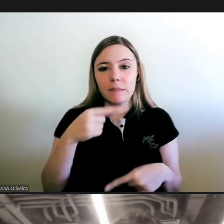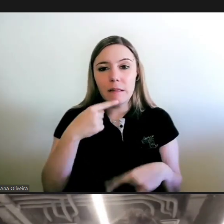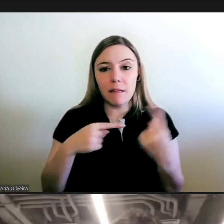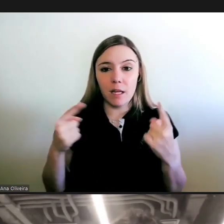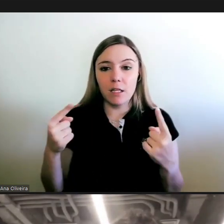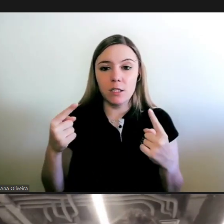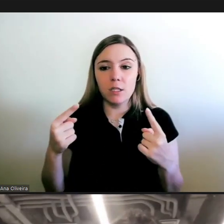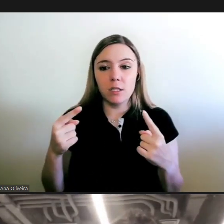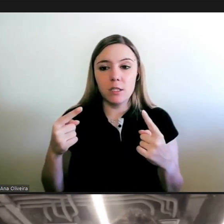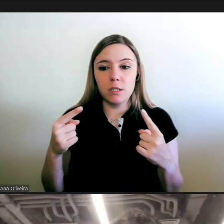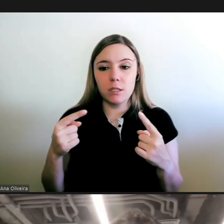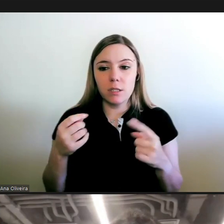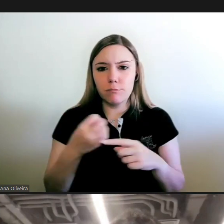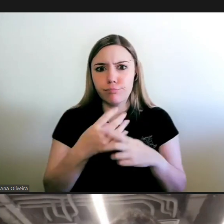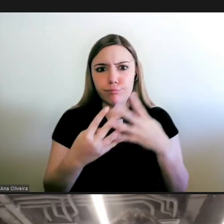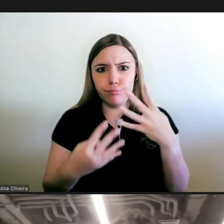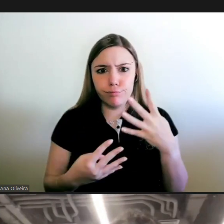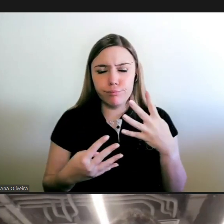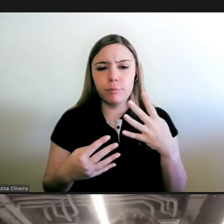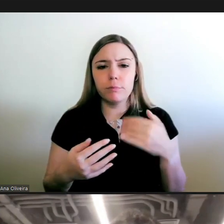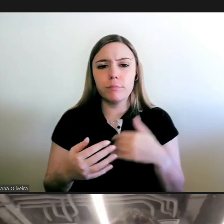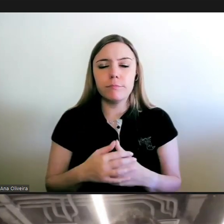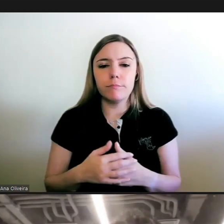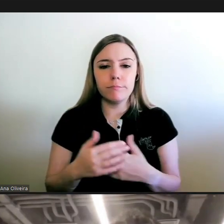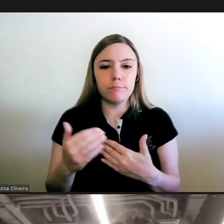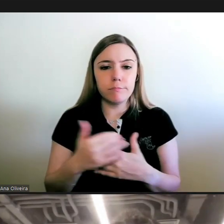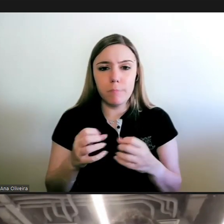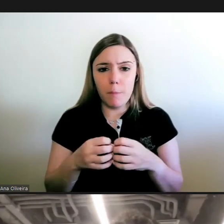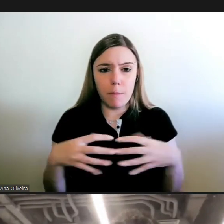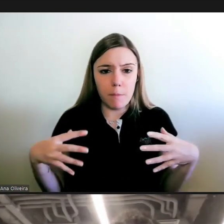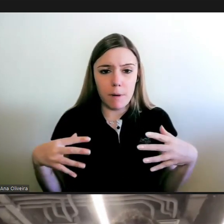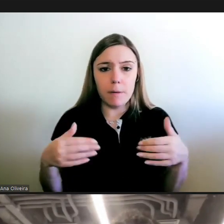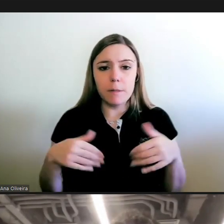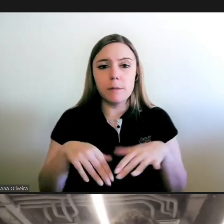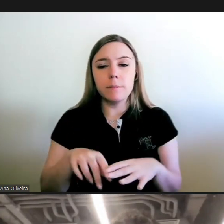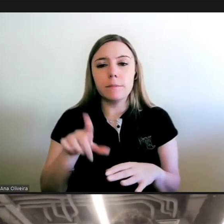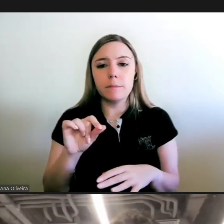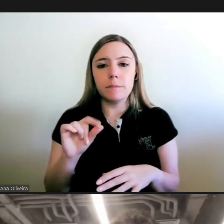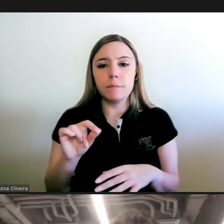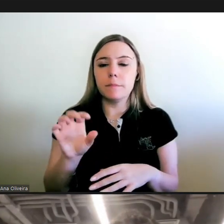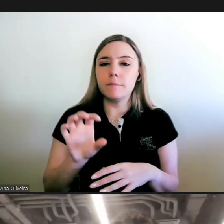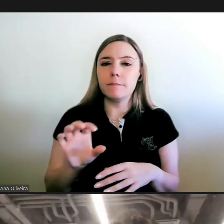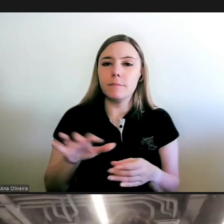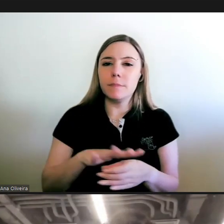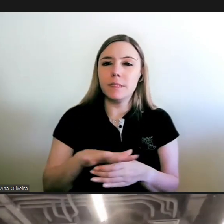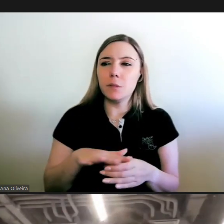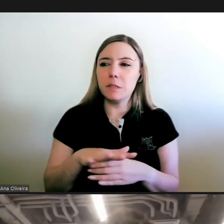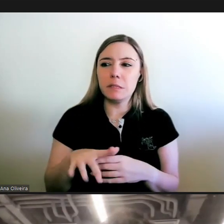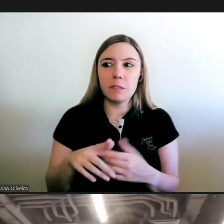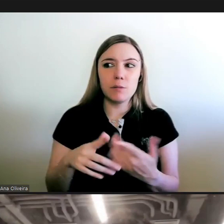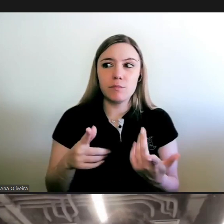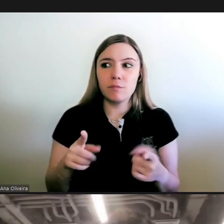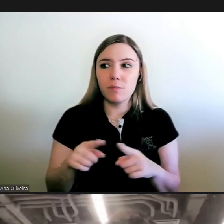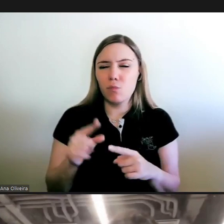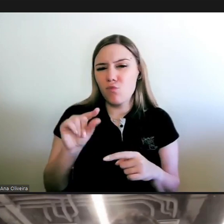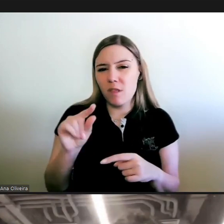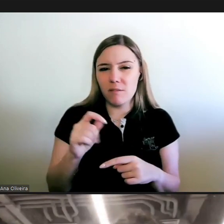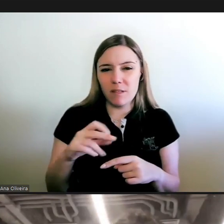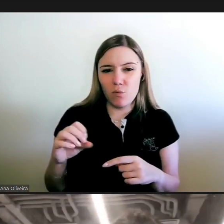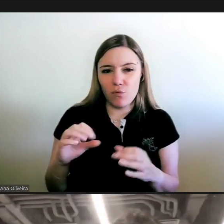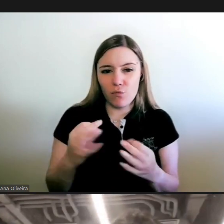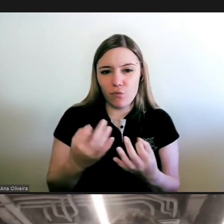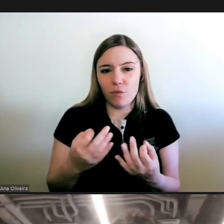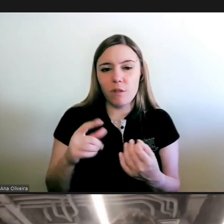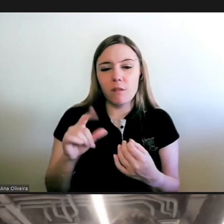A preocupação, a reação um bocado errática. Aliás, em buscar um outro exemplo